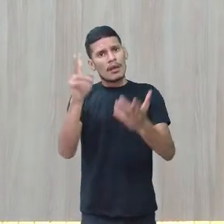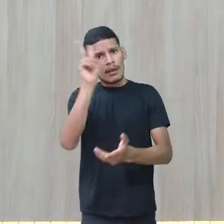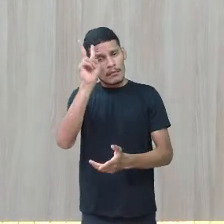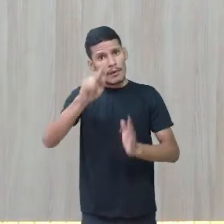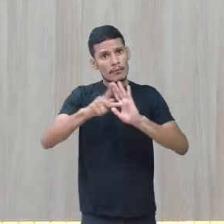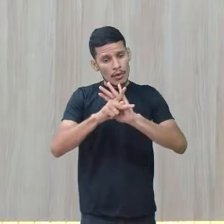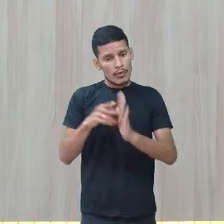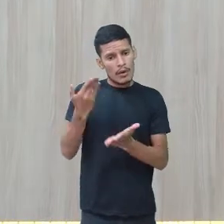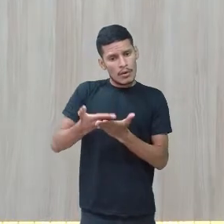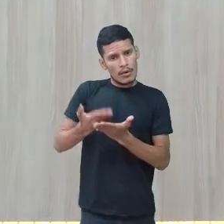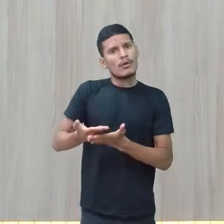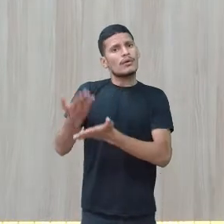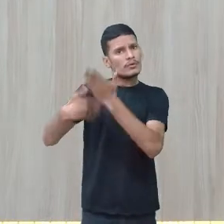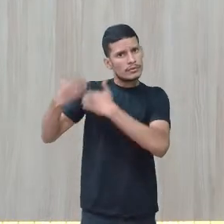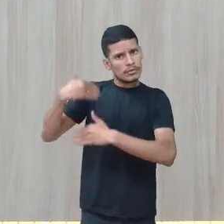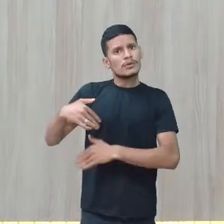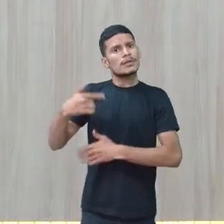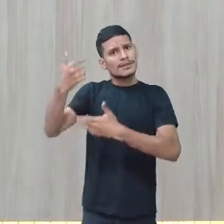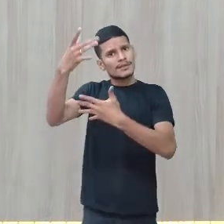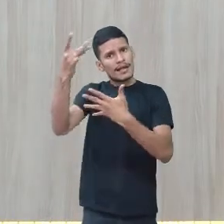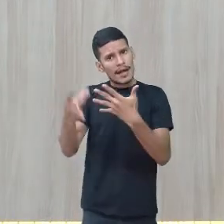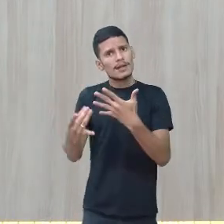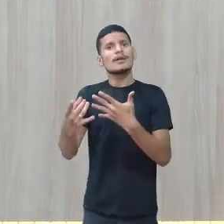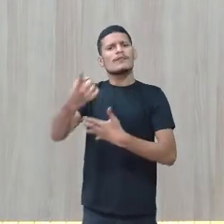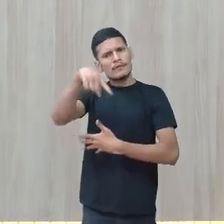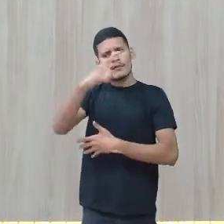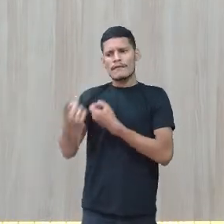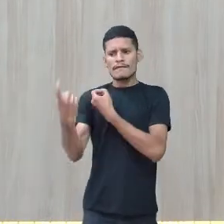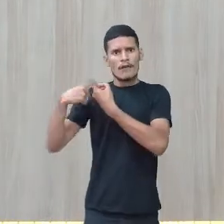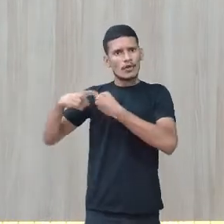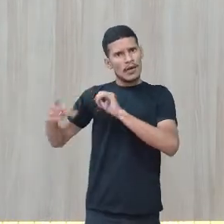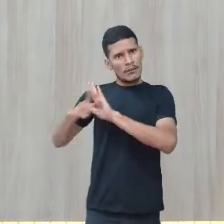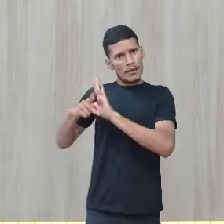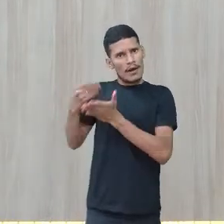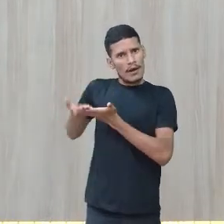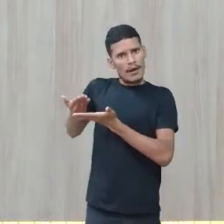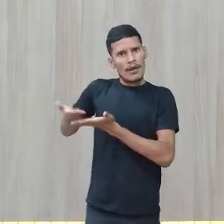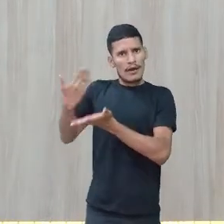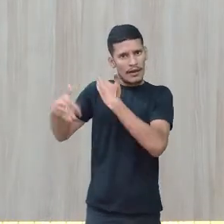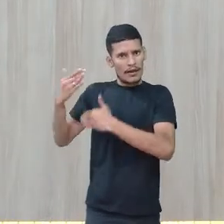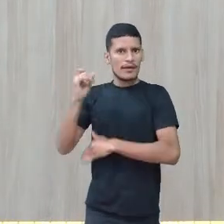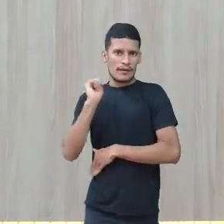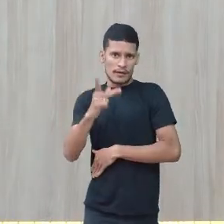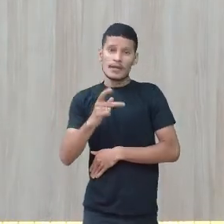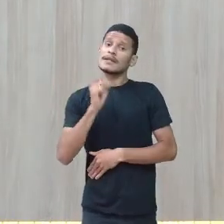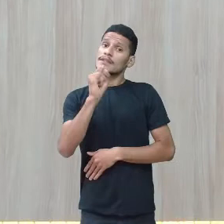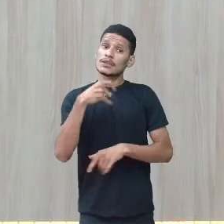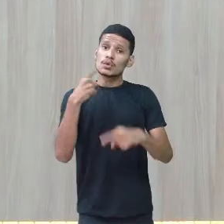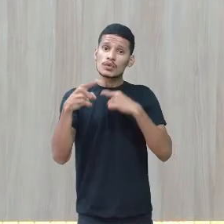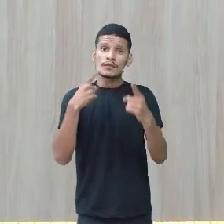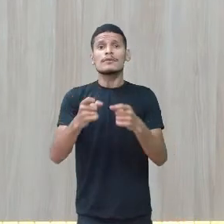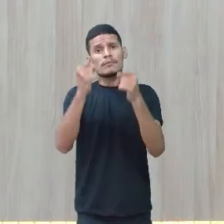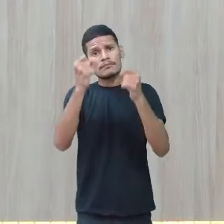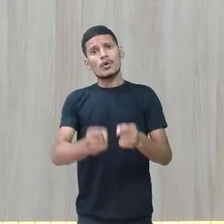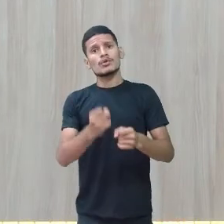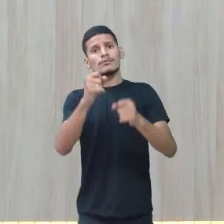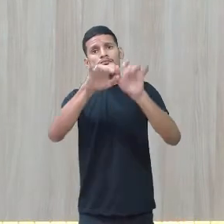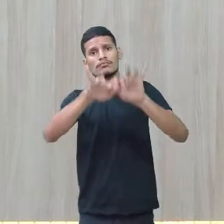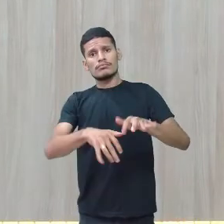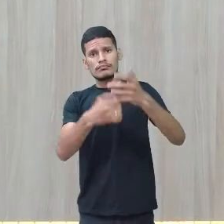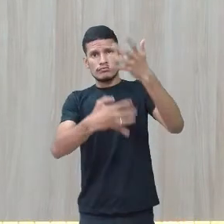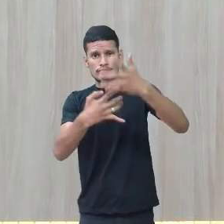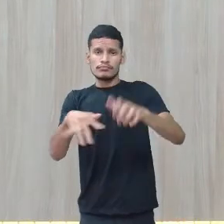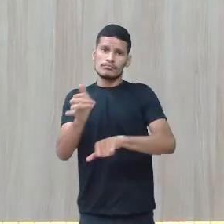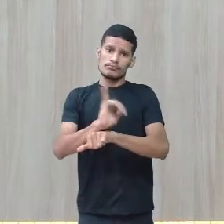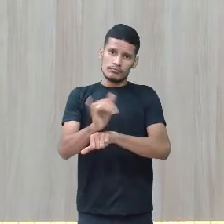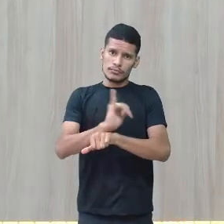pouquinho mais desses detalhes que eu vou falar, dá uma olhadinha nessas aulas aqui, tá bom? Caso você tenha alguma dúvida, eu coloco o comentário lá